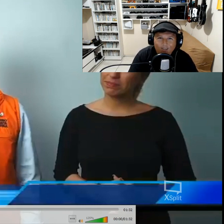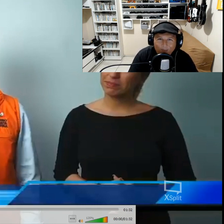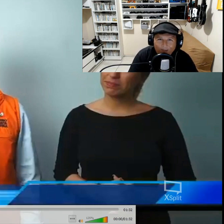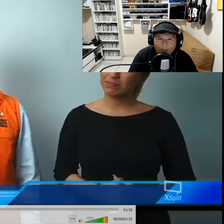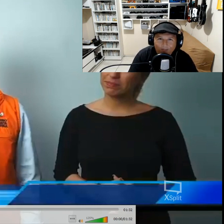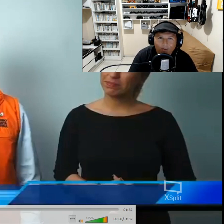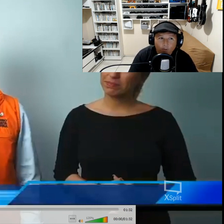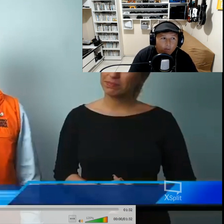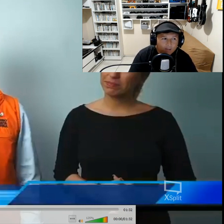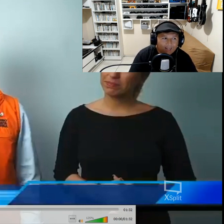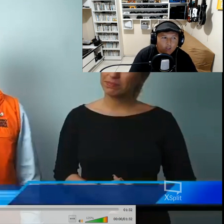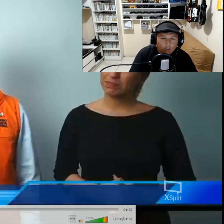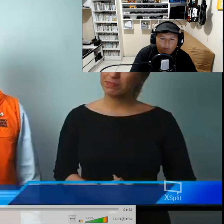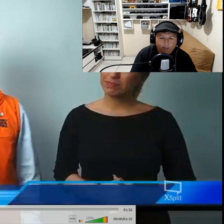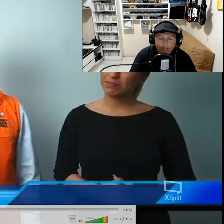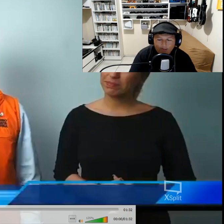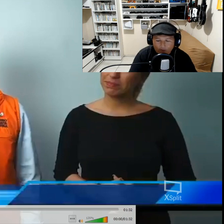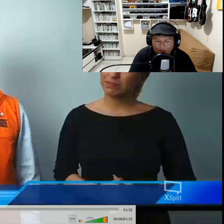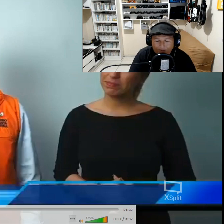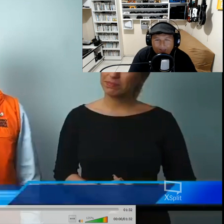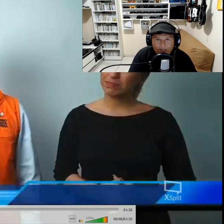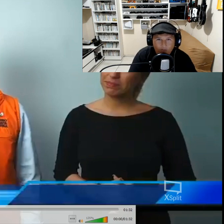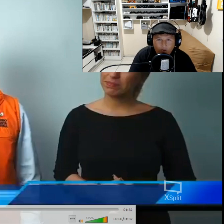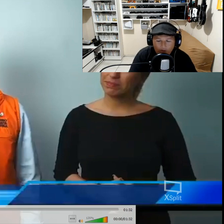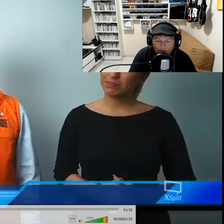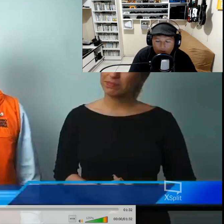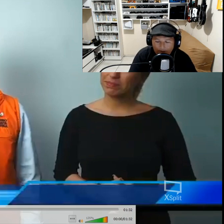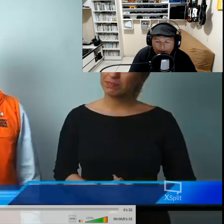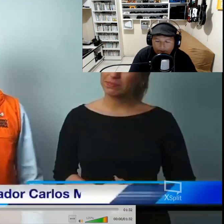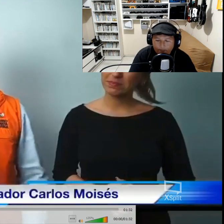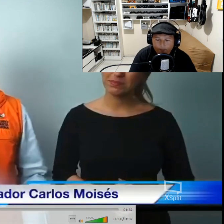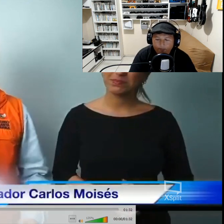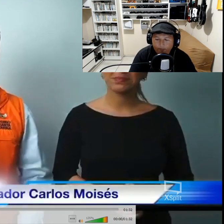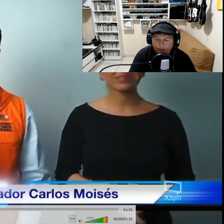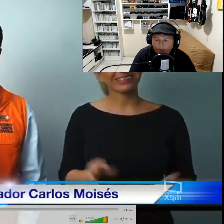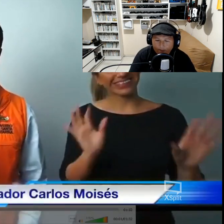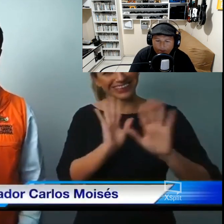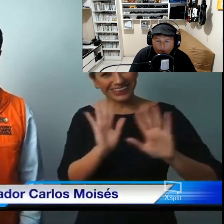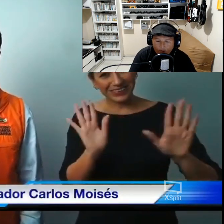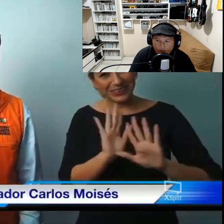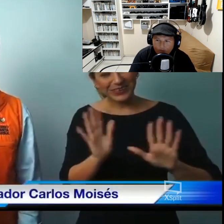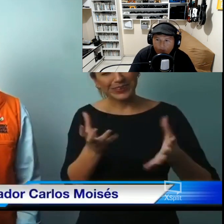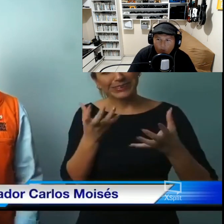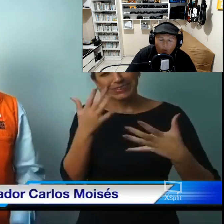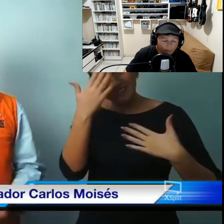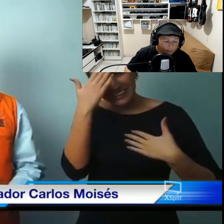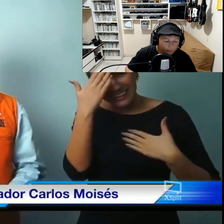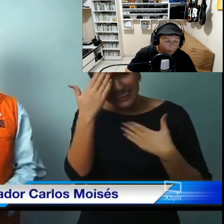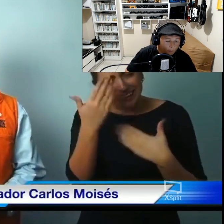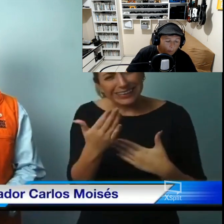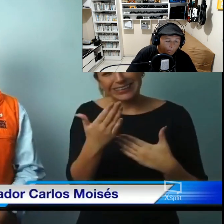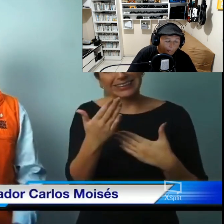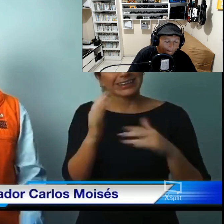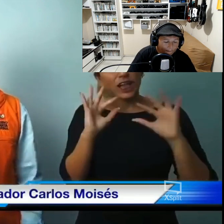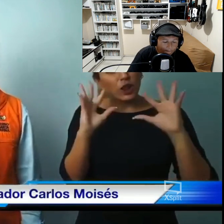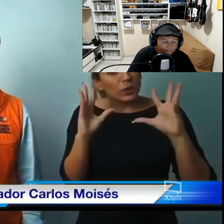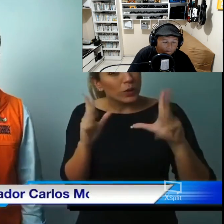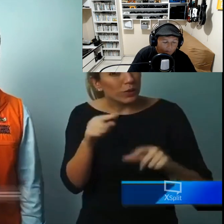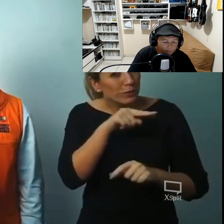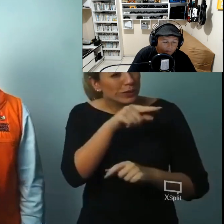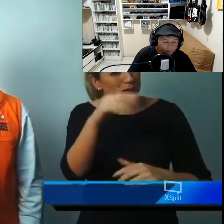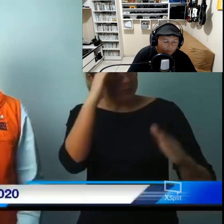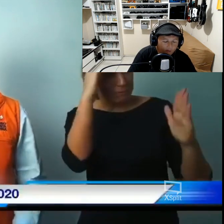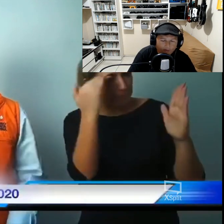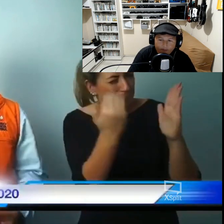de aula semana que vem. Vamos voltar ativa. Semana que vem, vamos lá. Olá pessoal, eu quero agradecer a todos vocês que estão ficando em